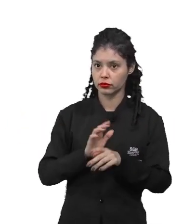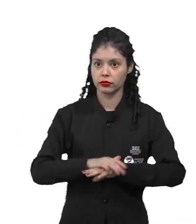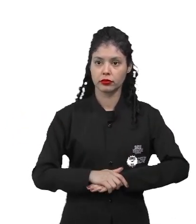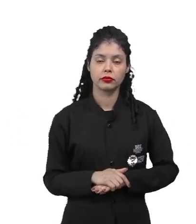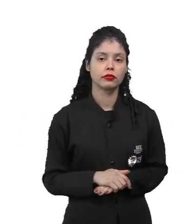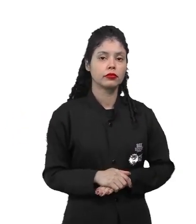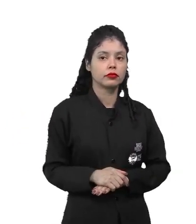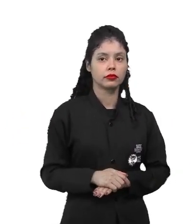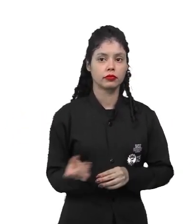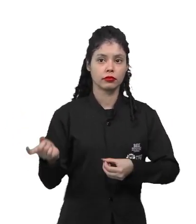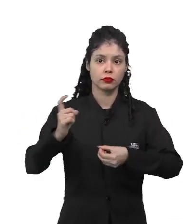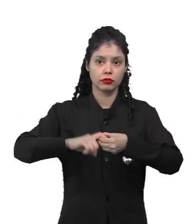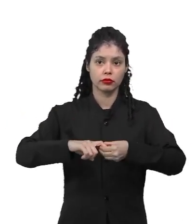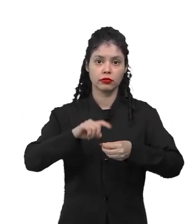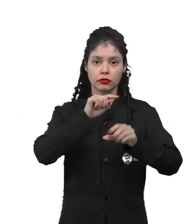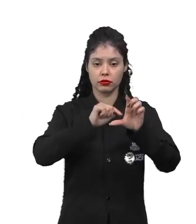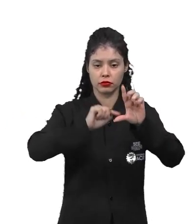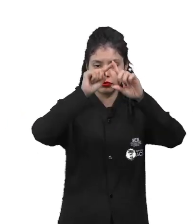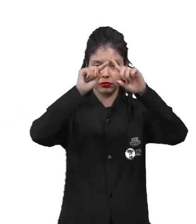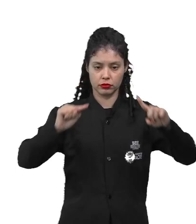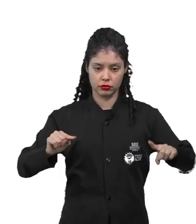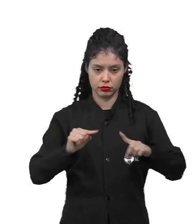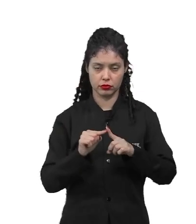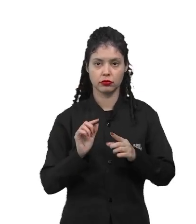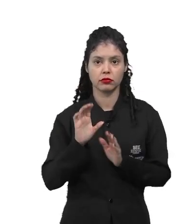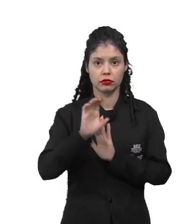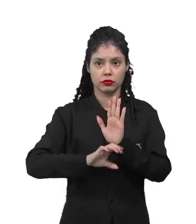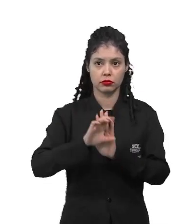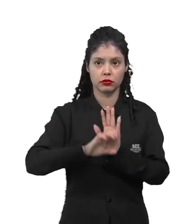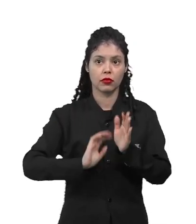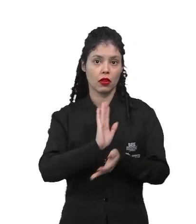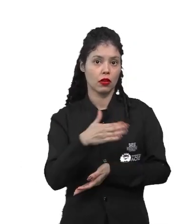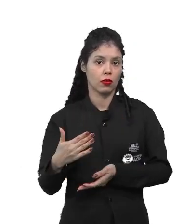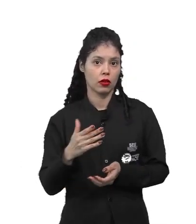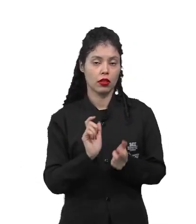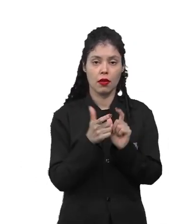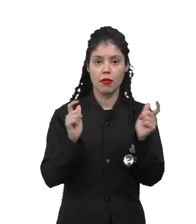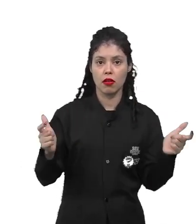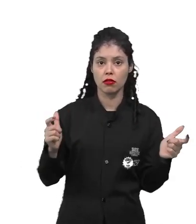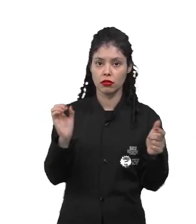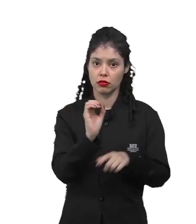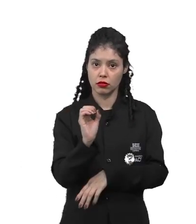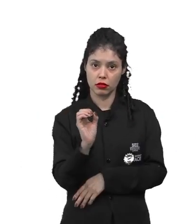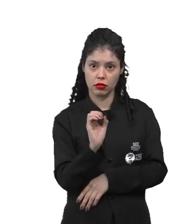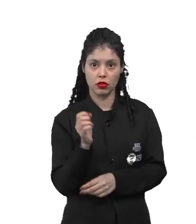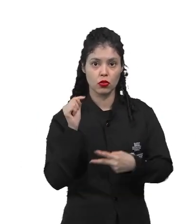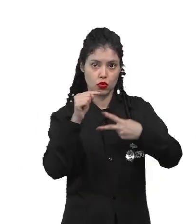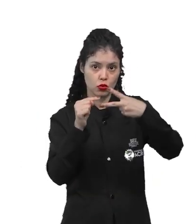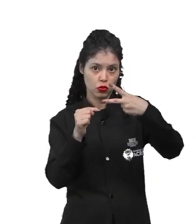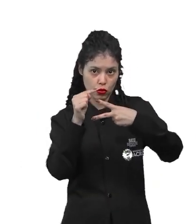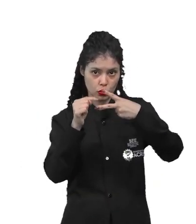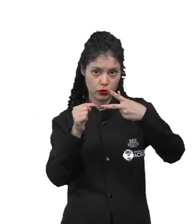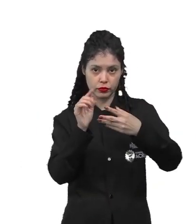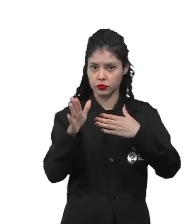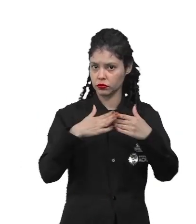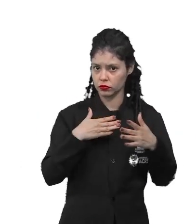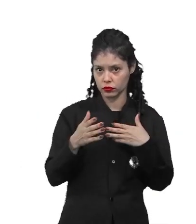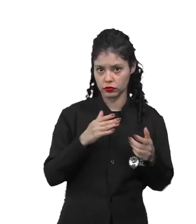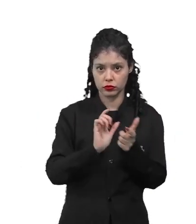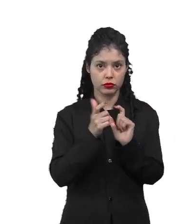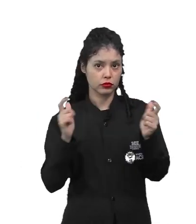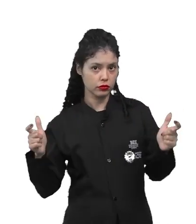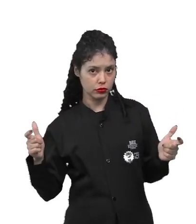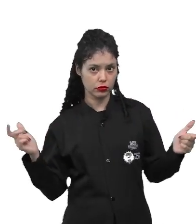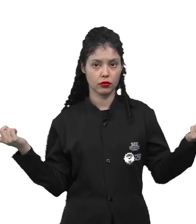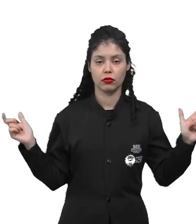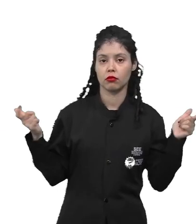bom? Vamos voltar ao delta, que é importante você entender também esse conceito. Quando o delta é maior que zero, ele vai tocar duas vezes, ou seja, não importa se a função é